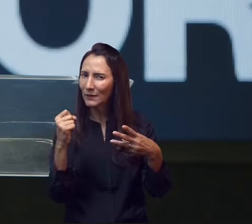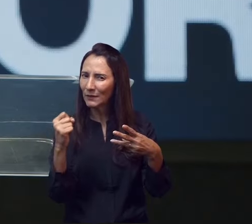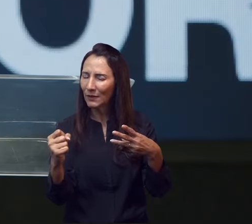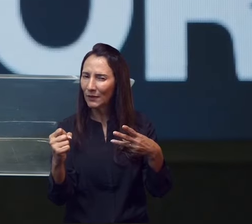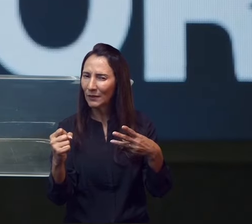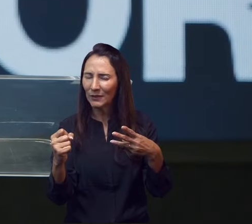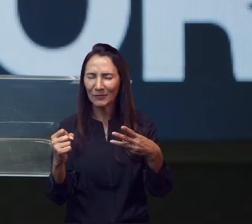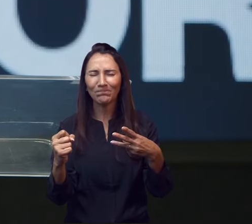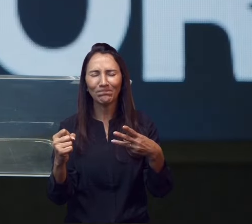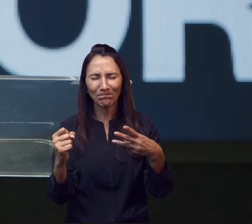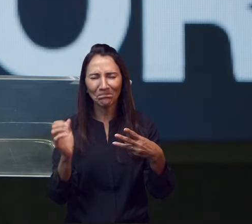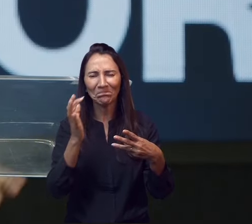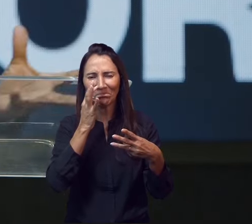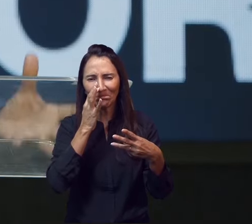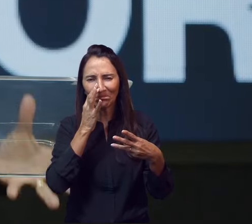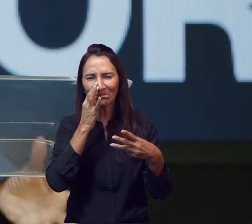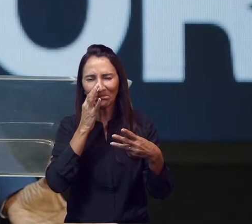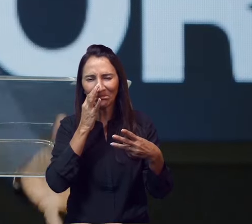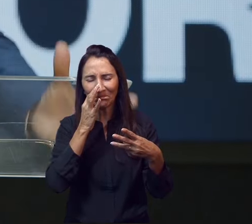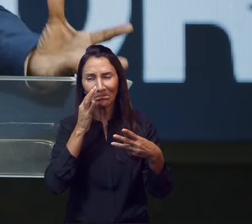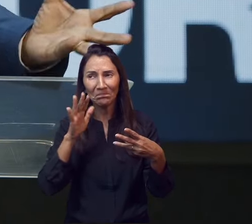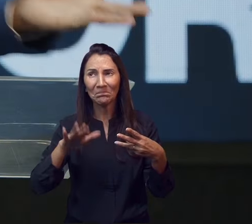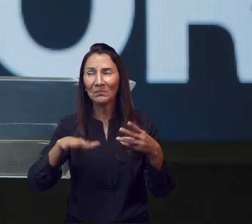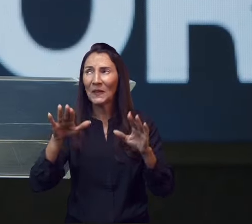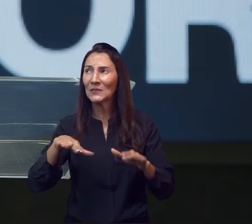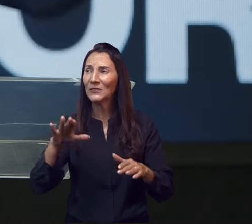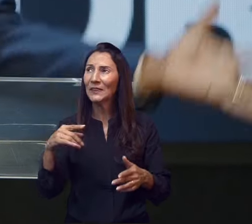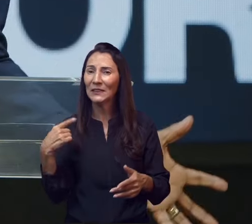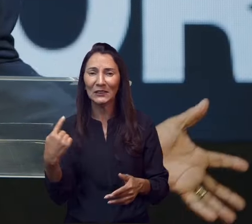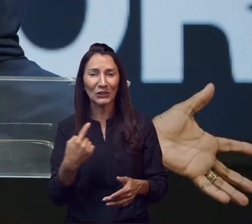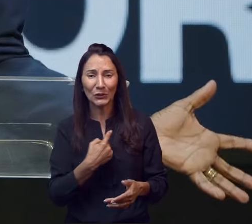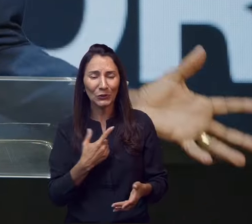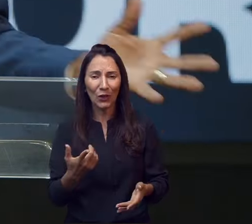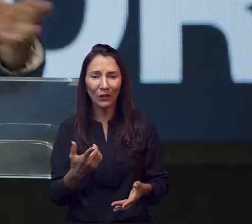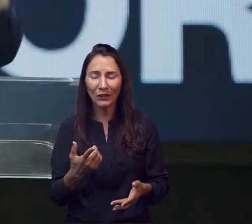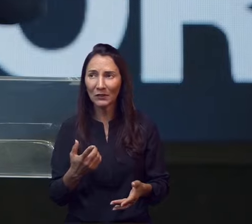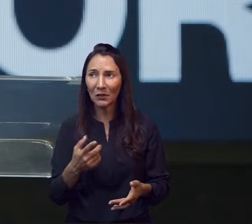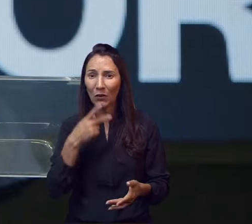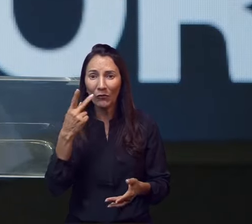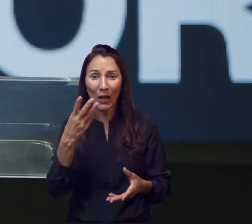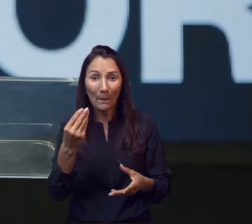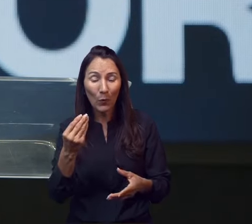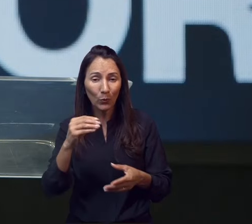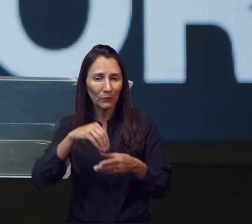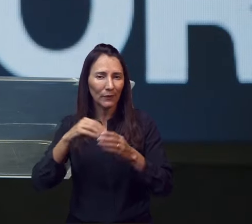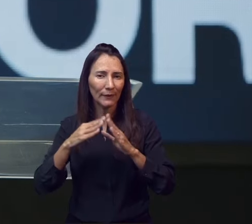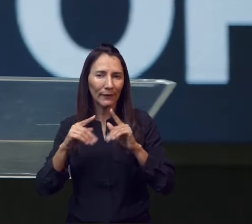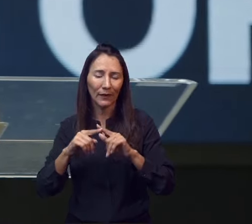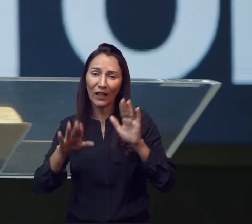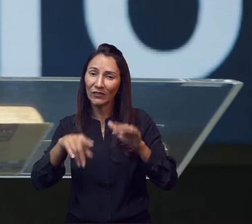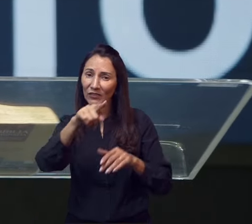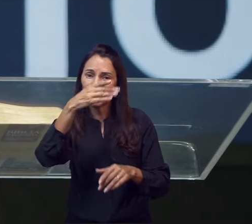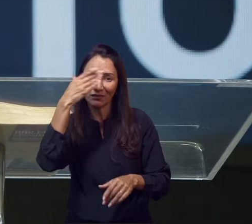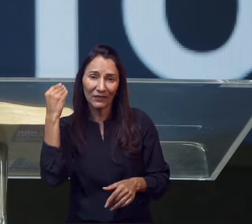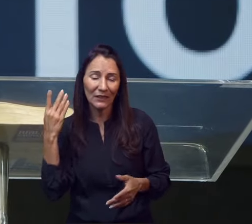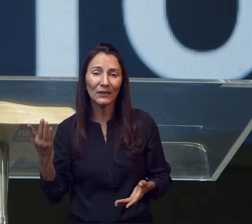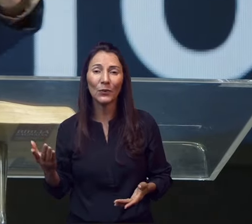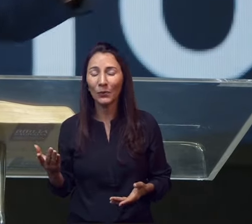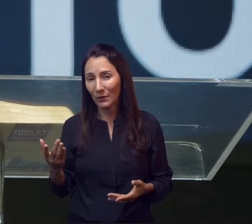incrível e talvez a gente porque não se fala muito disso na igreja talvez você tenha esquecido